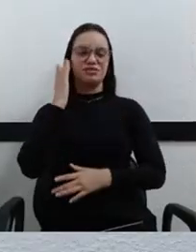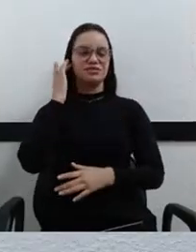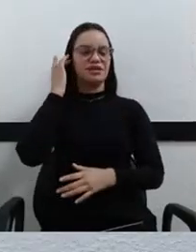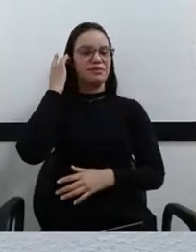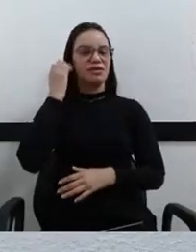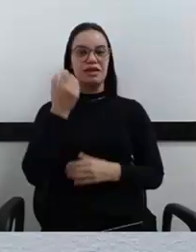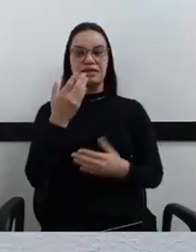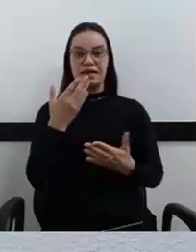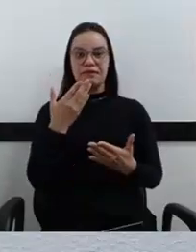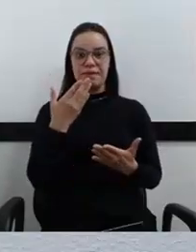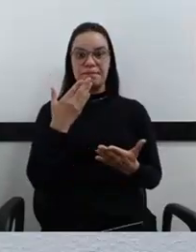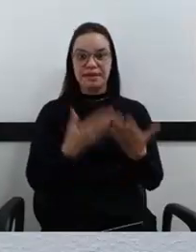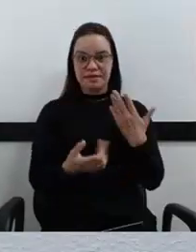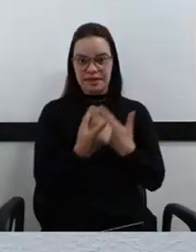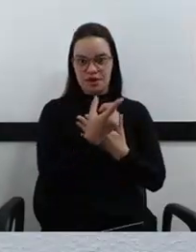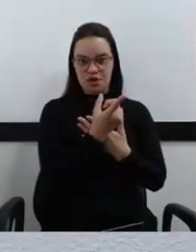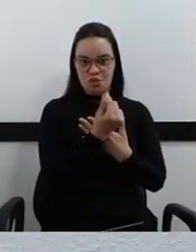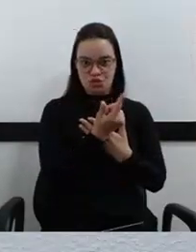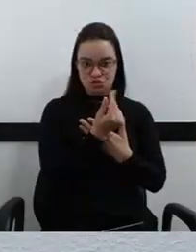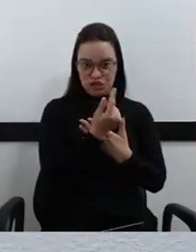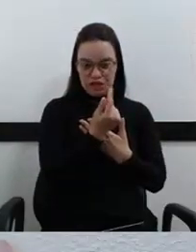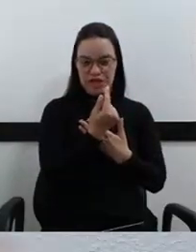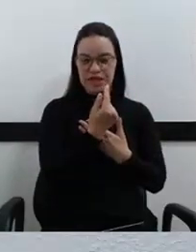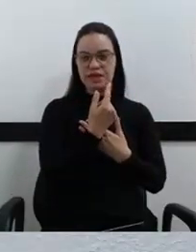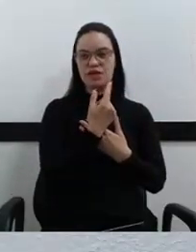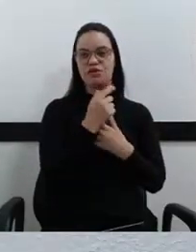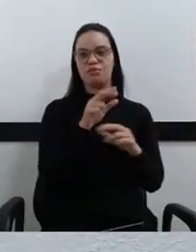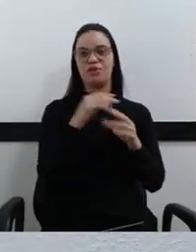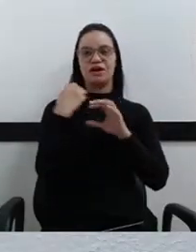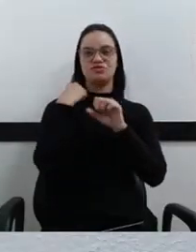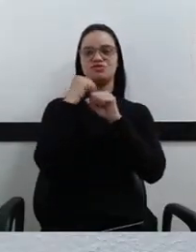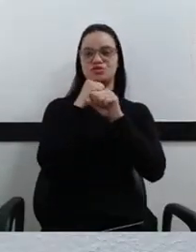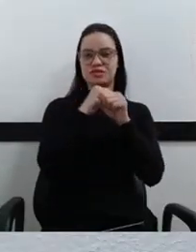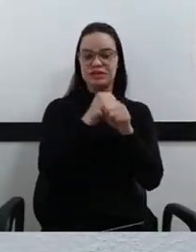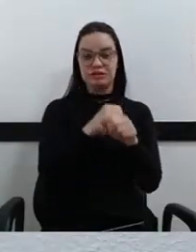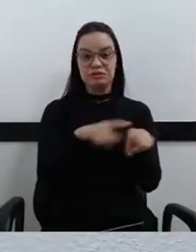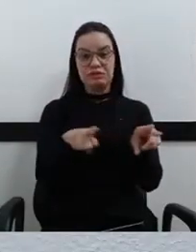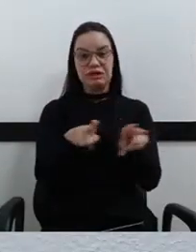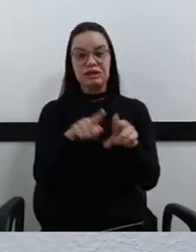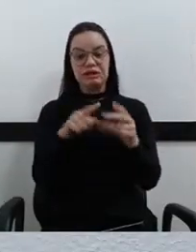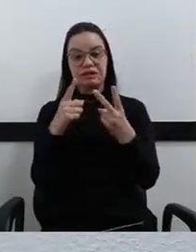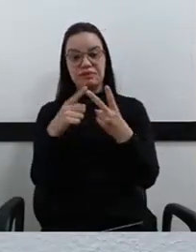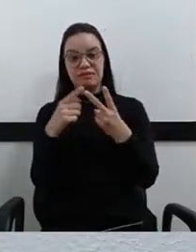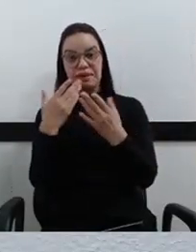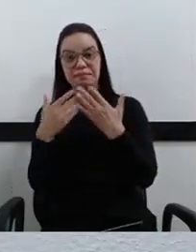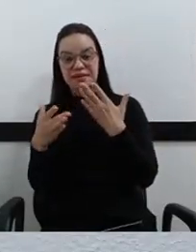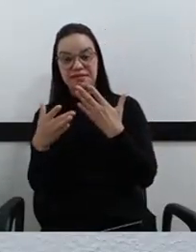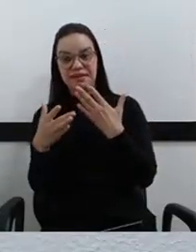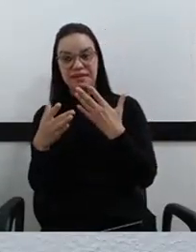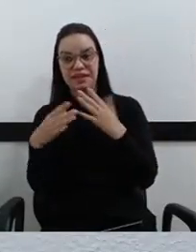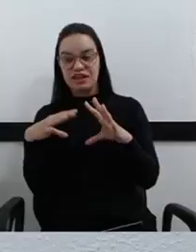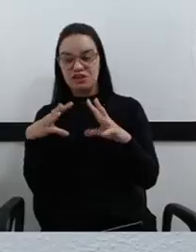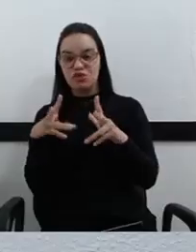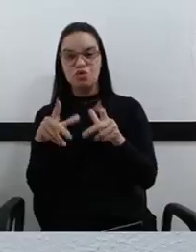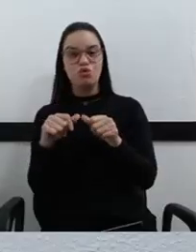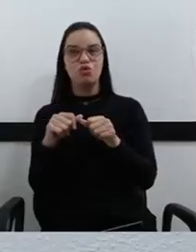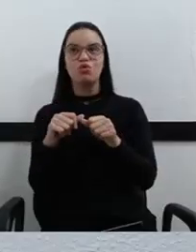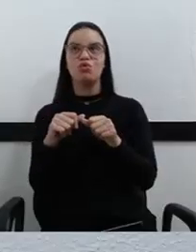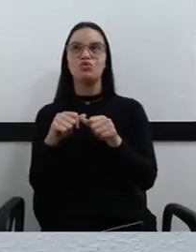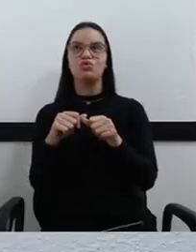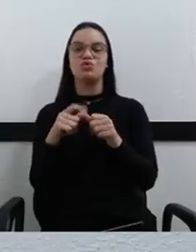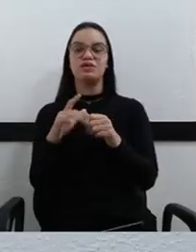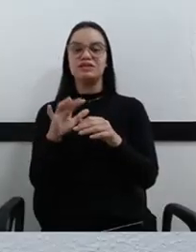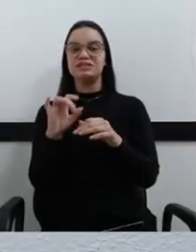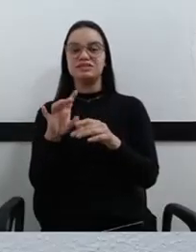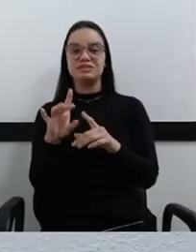no sentido do valor mesmo, considerando os anos que vão se passar, como também a possibilidade de perda total, no caso de proibição